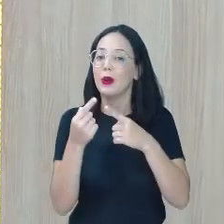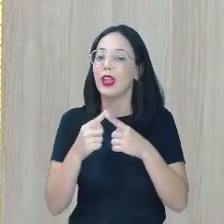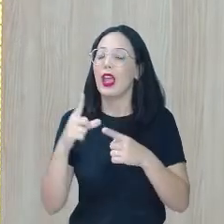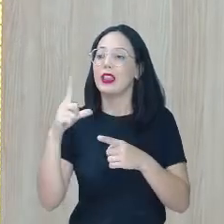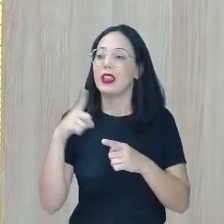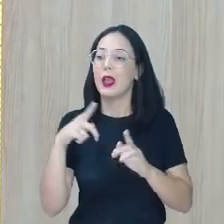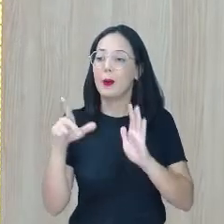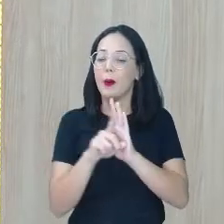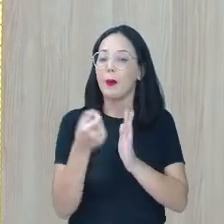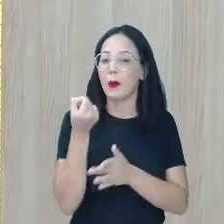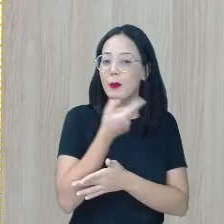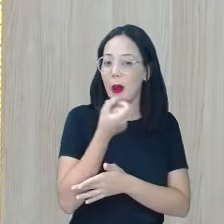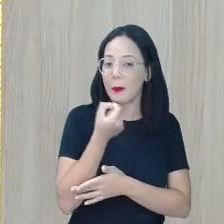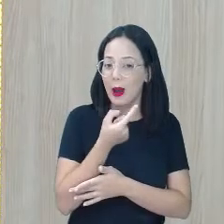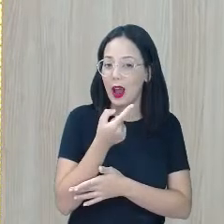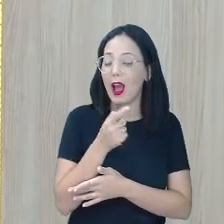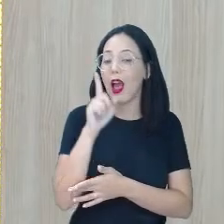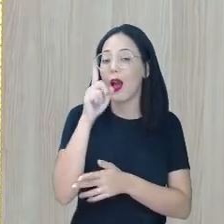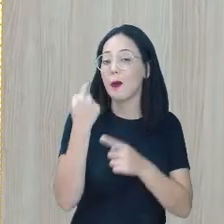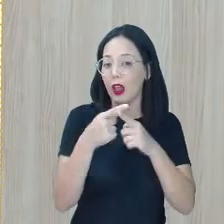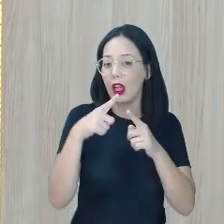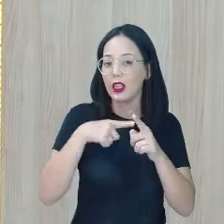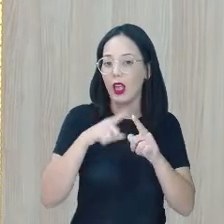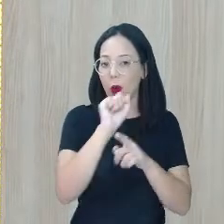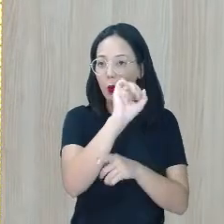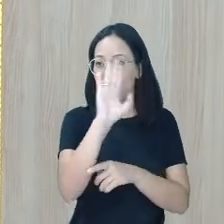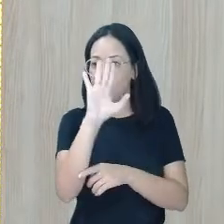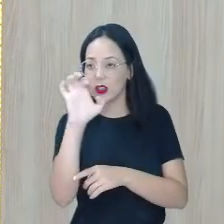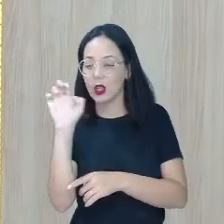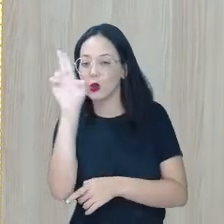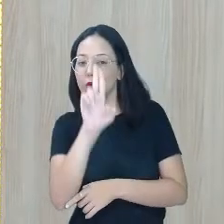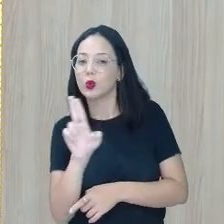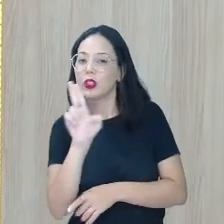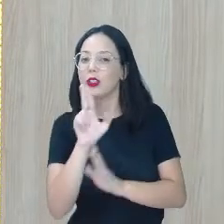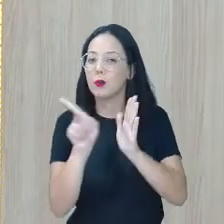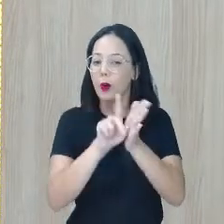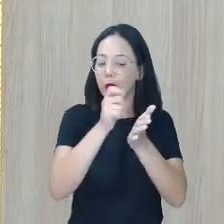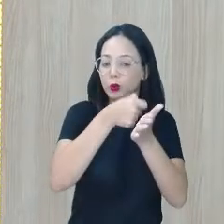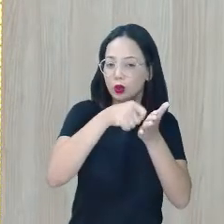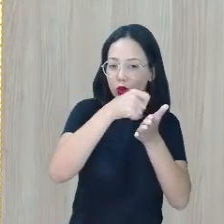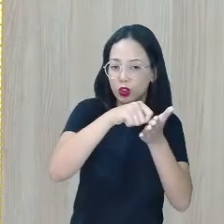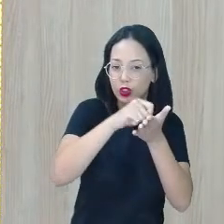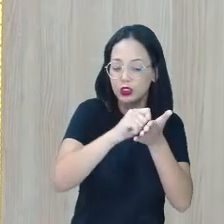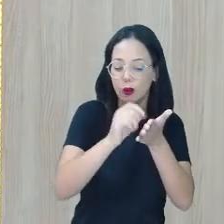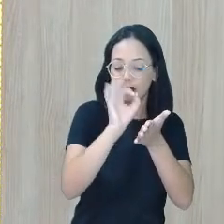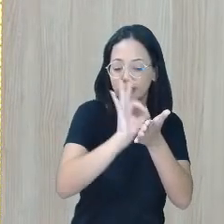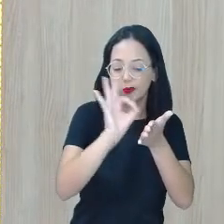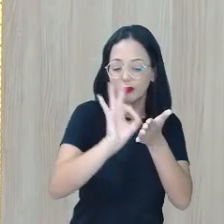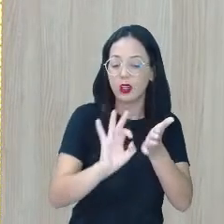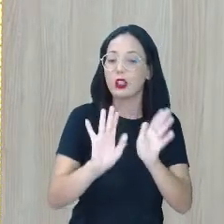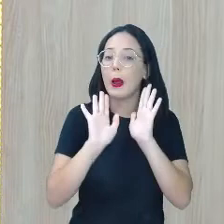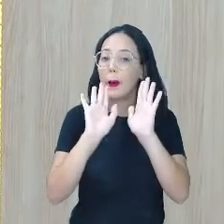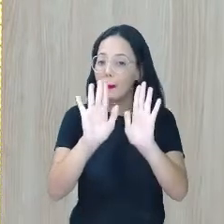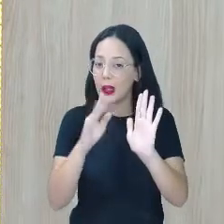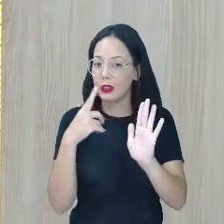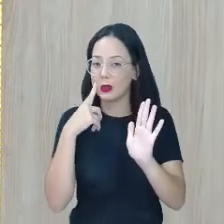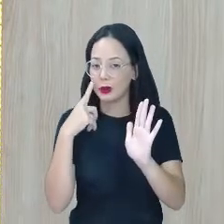alfabeto, né, que eles vão utilizar, né, num formato, né, de escrita mais cursiva, porém